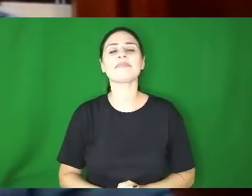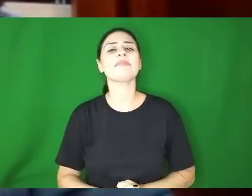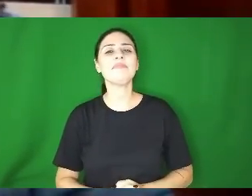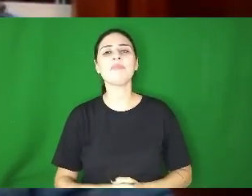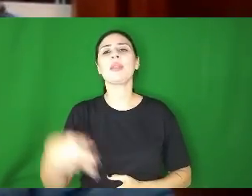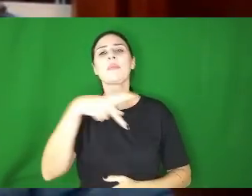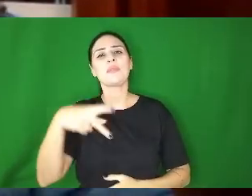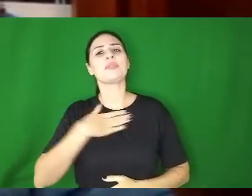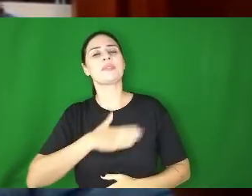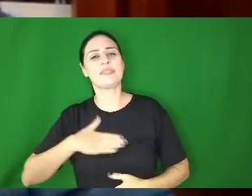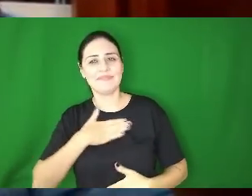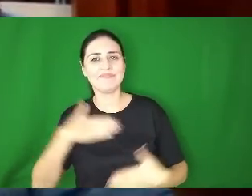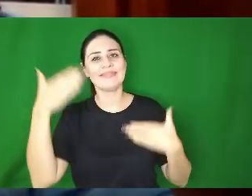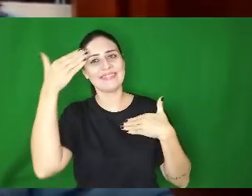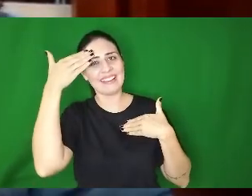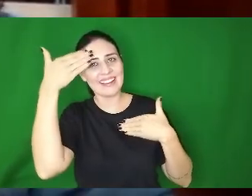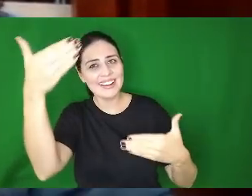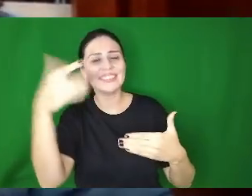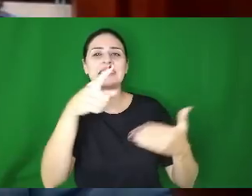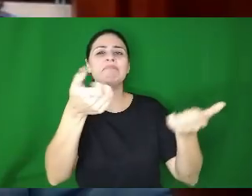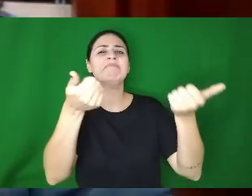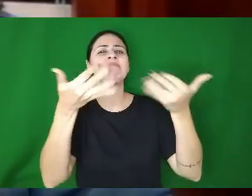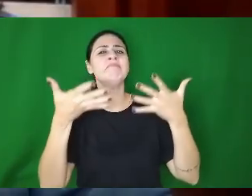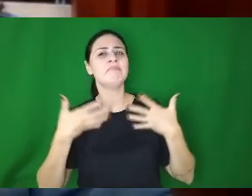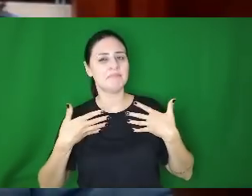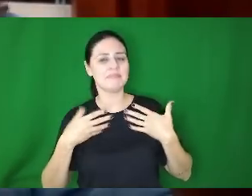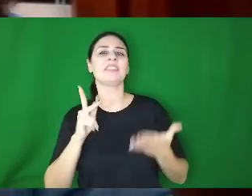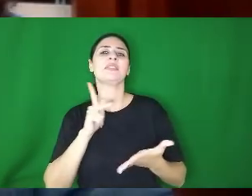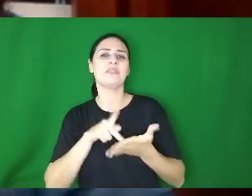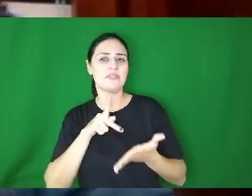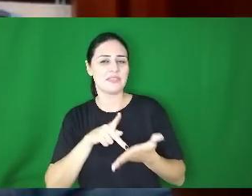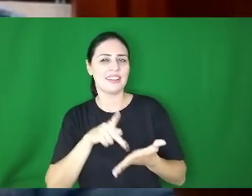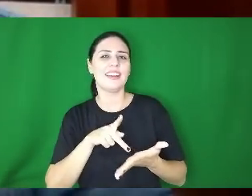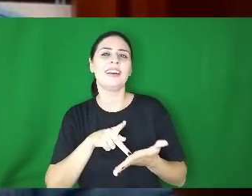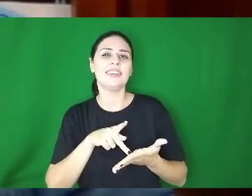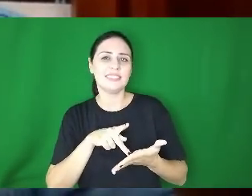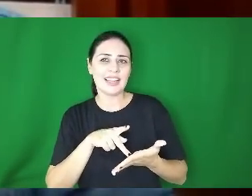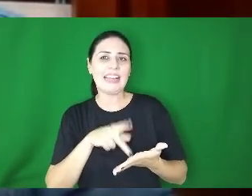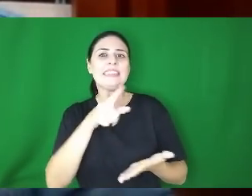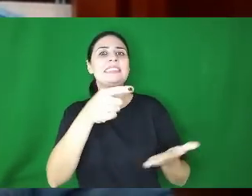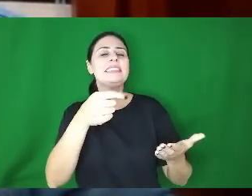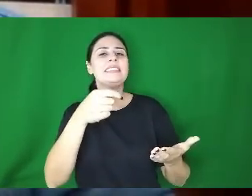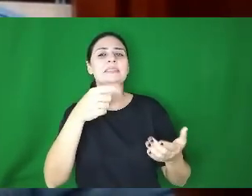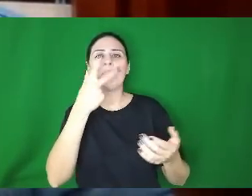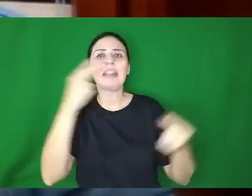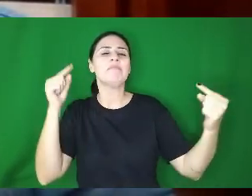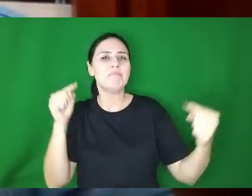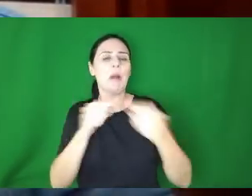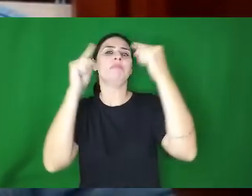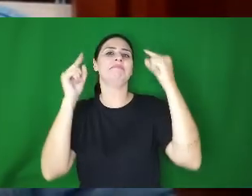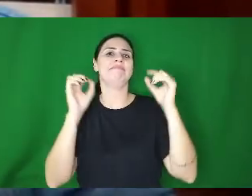a criança fez sozinha e marca onde que você ajudou, né? E insistir nisso, não tem uma outra forma, não